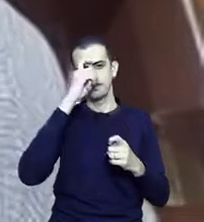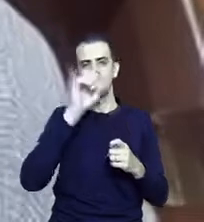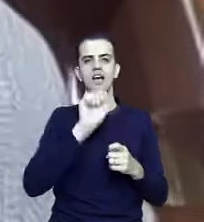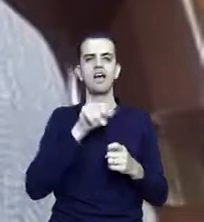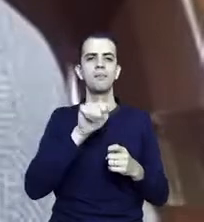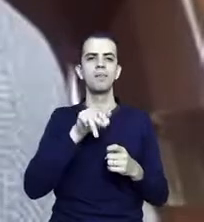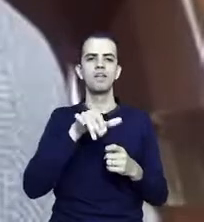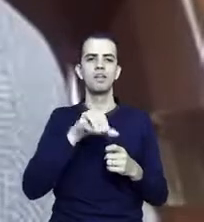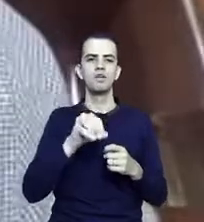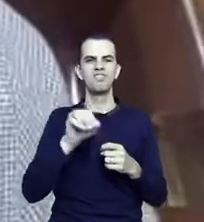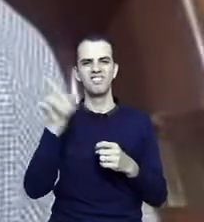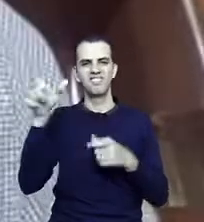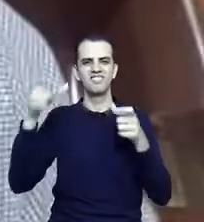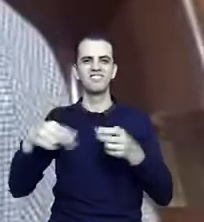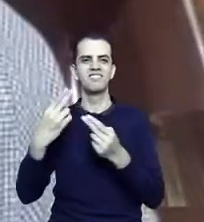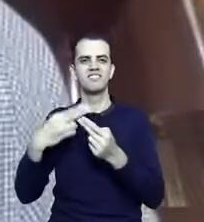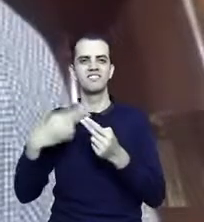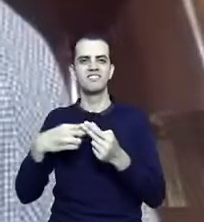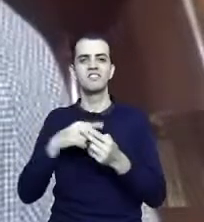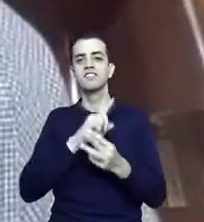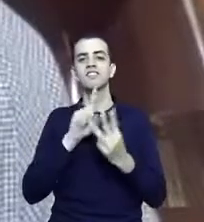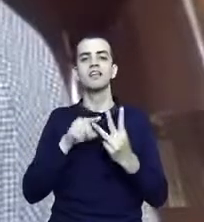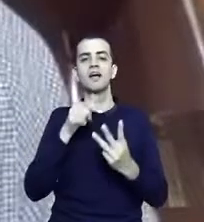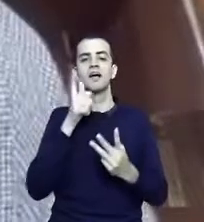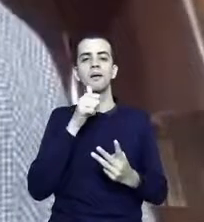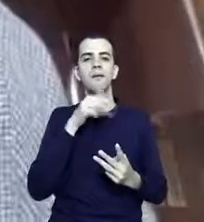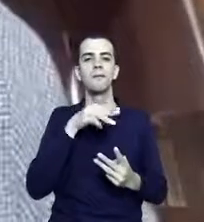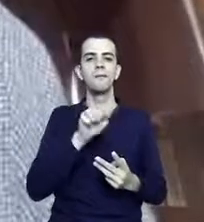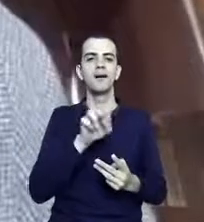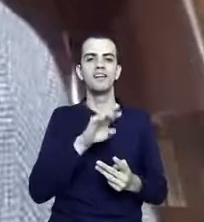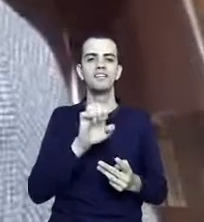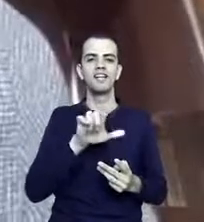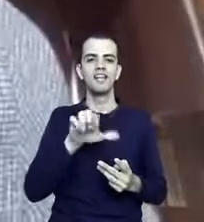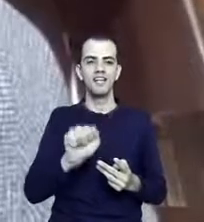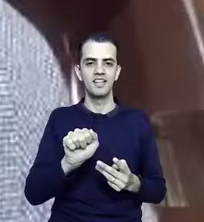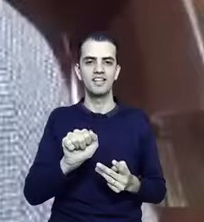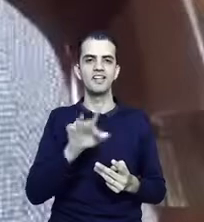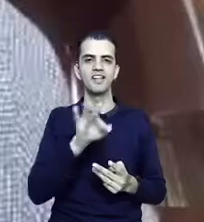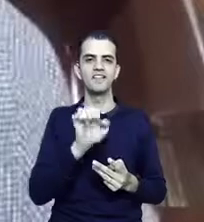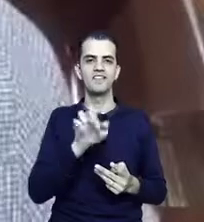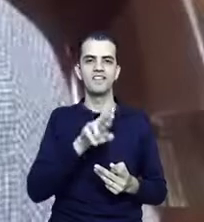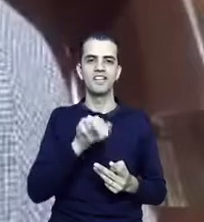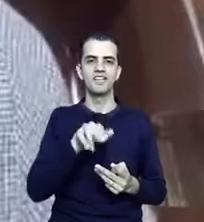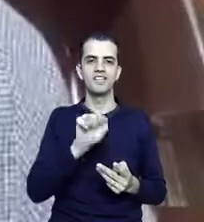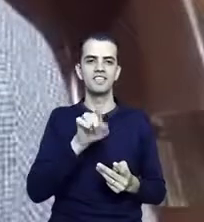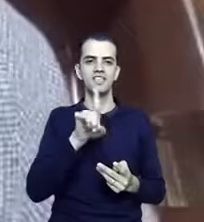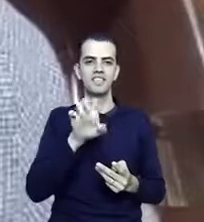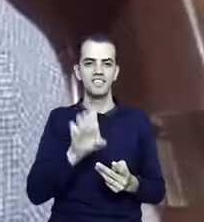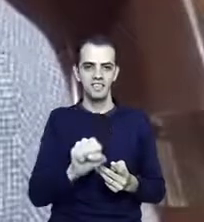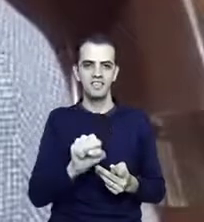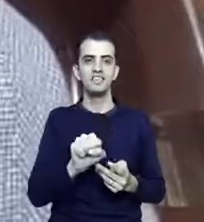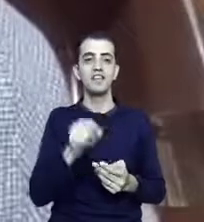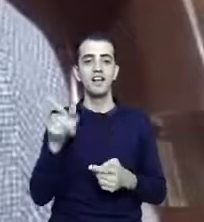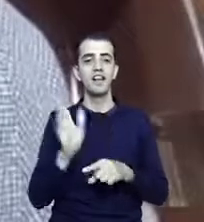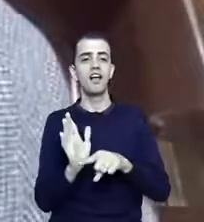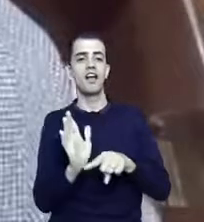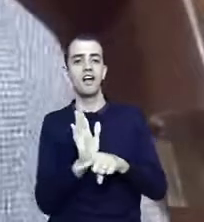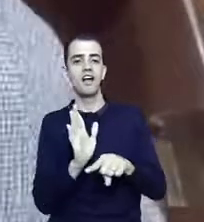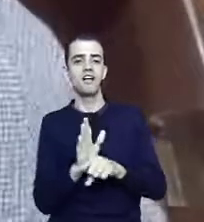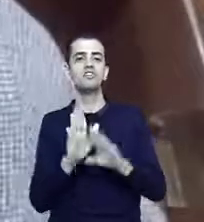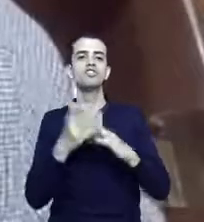no Tatuapé, com a doutora Marcela Fernandes e o doutor Aldo Camura. A doutora Marcela, assistente da Escola Paulista